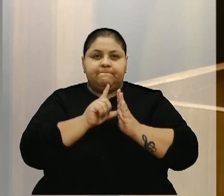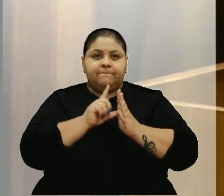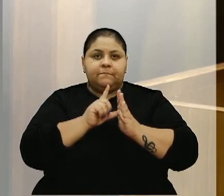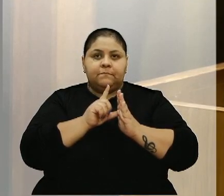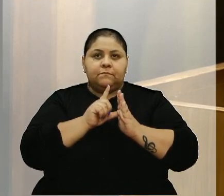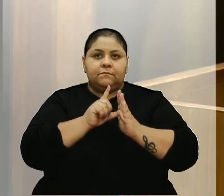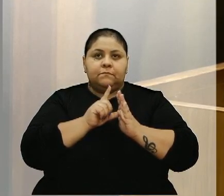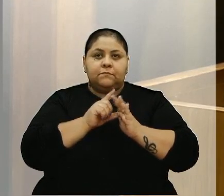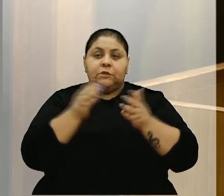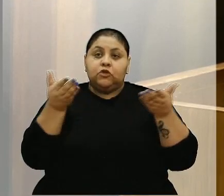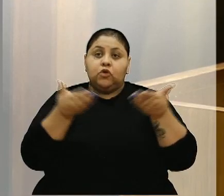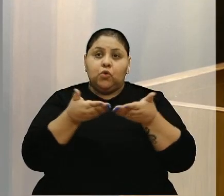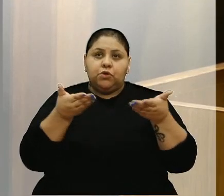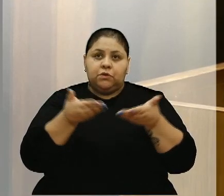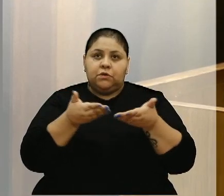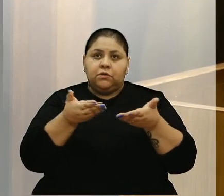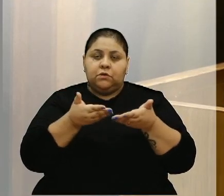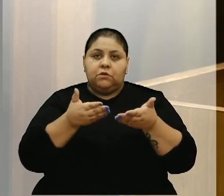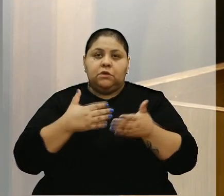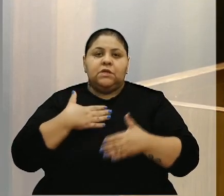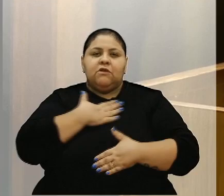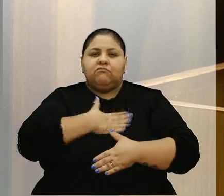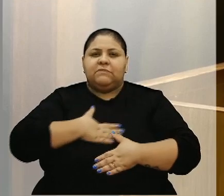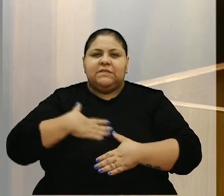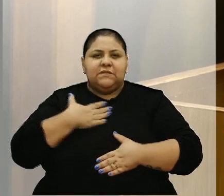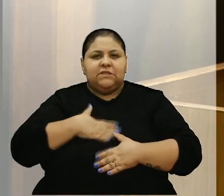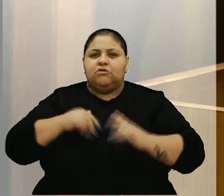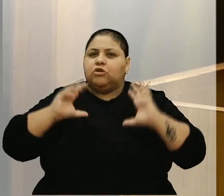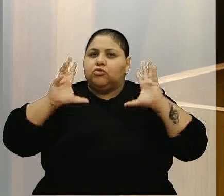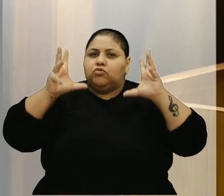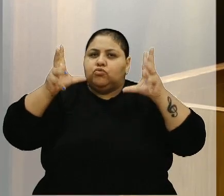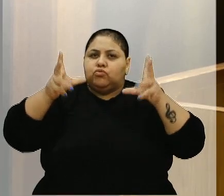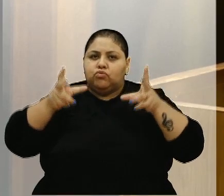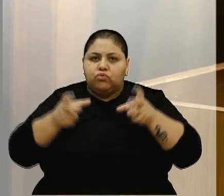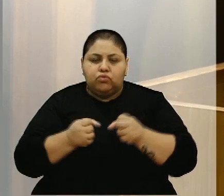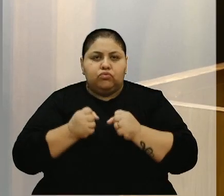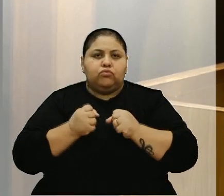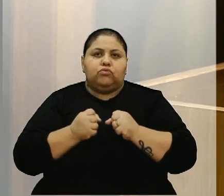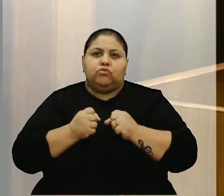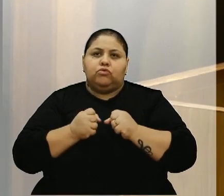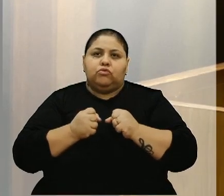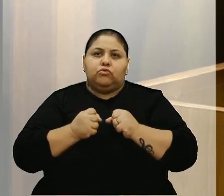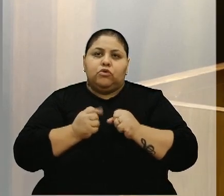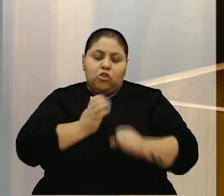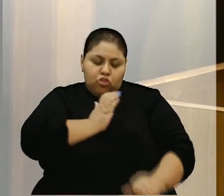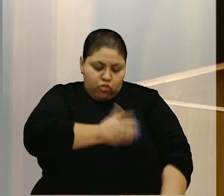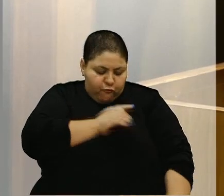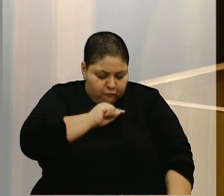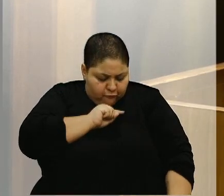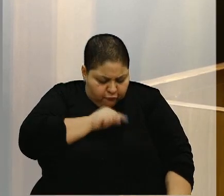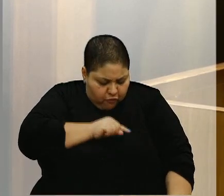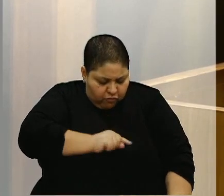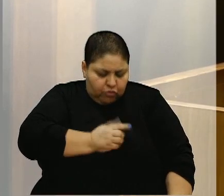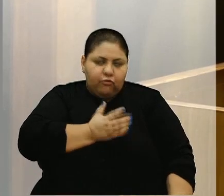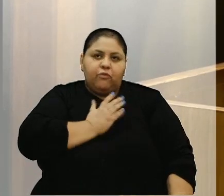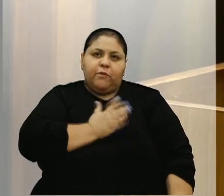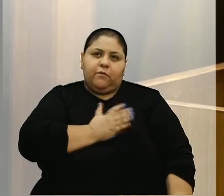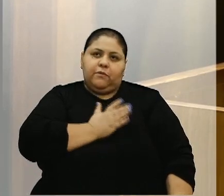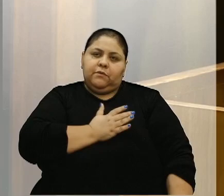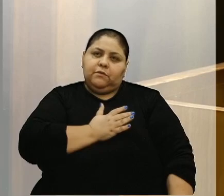E hoje, eu desejo a todos, do fundo do meu coração,